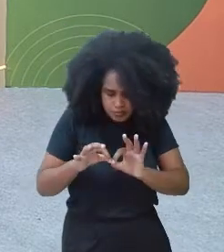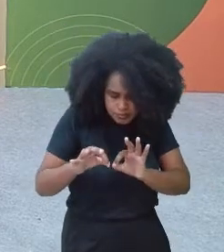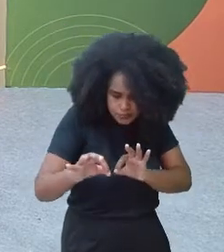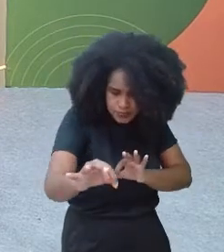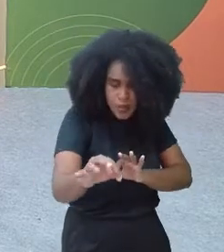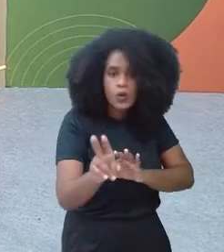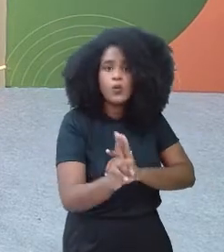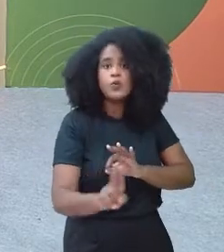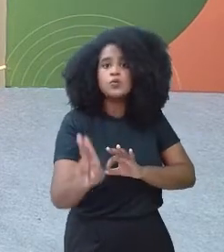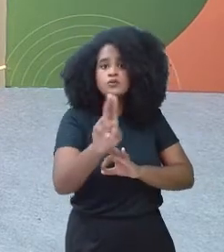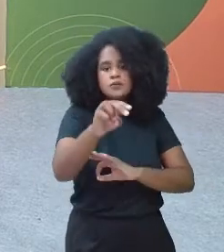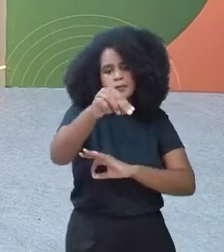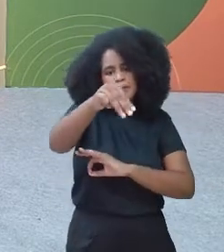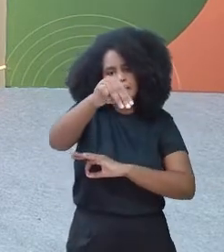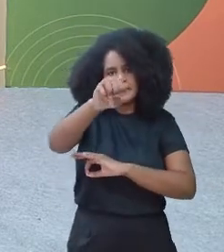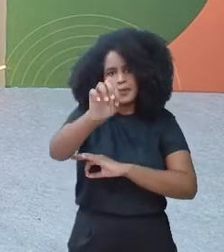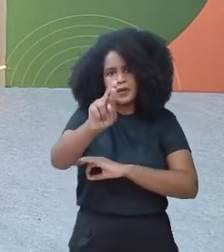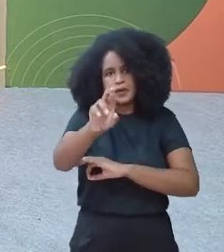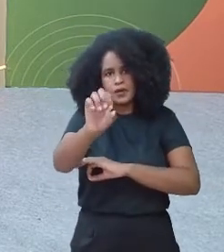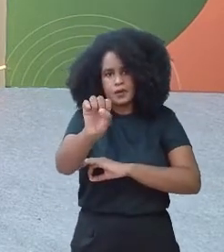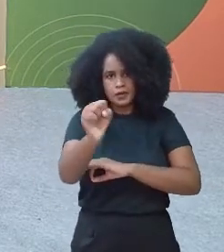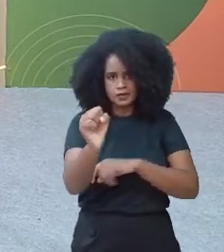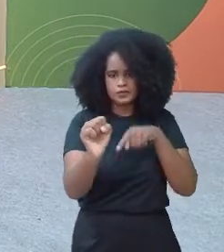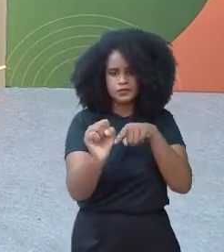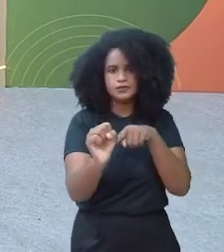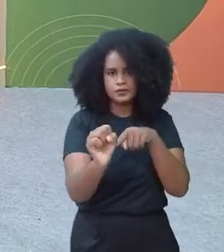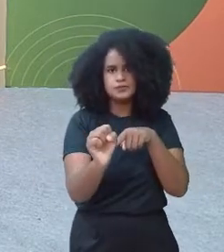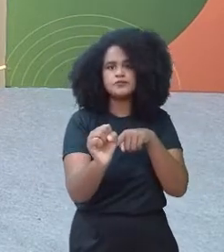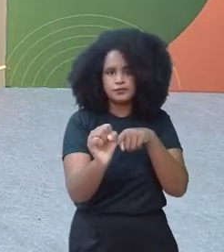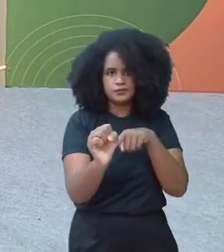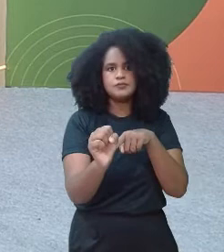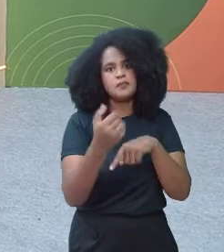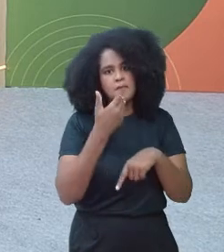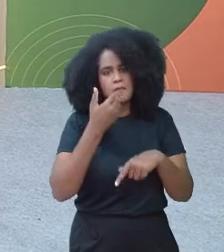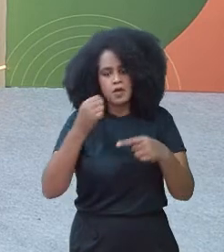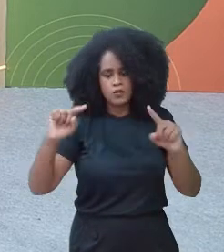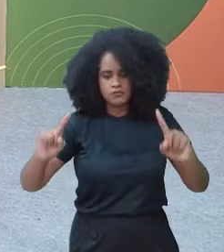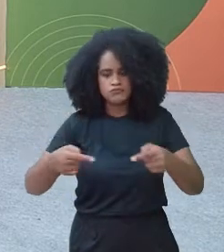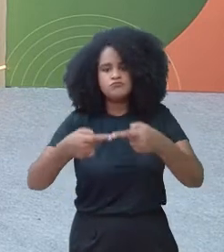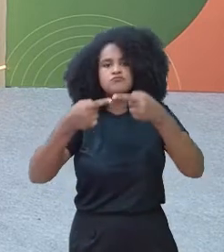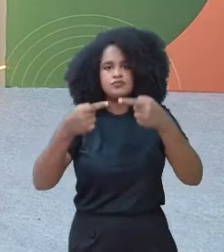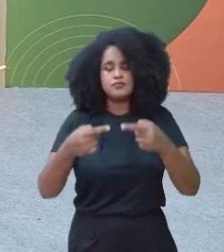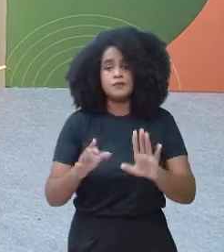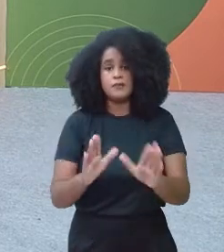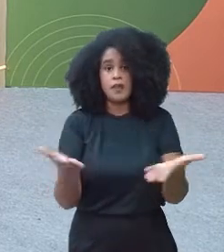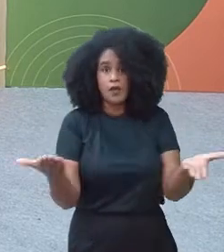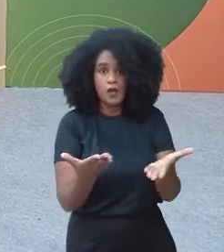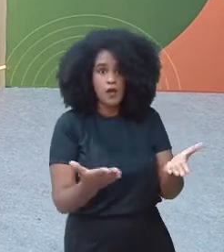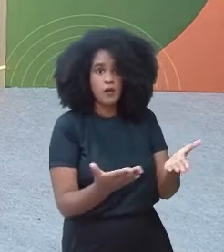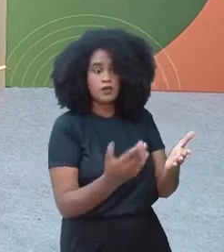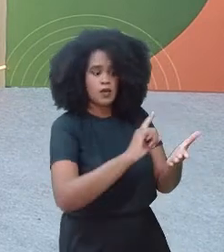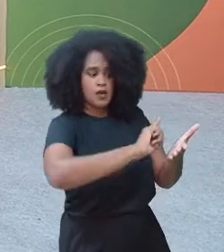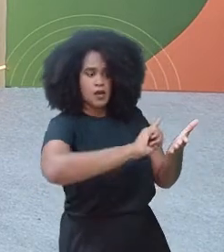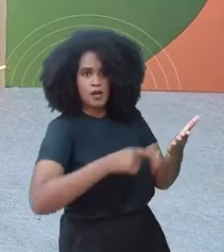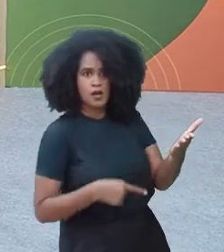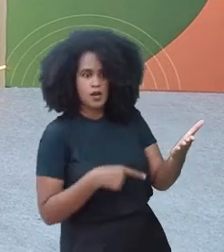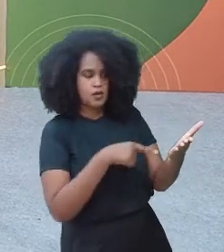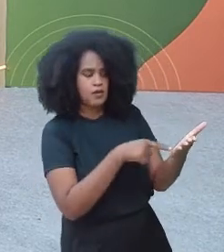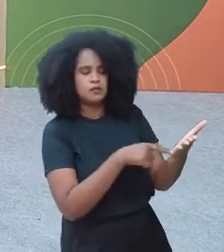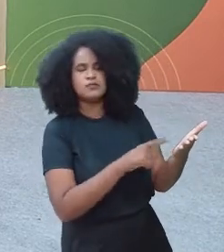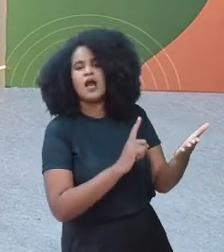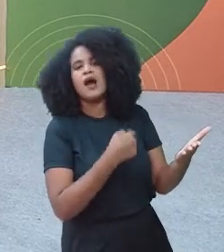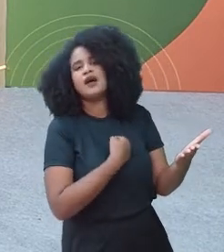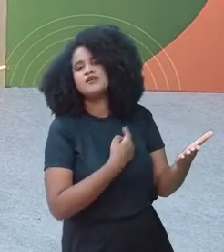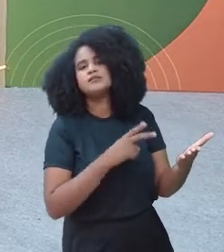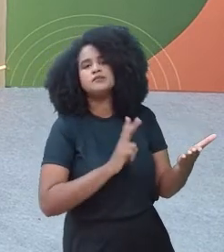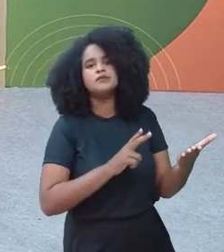essa medição em metros, né? Dentro de uma casa, a gente vai utilizar isso em metros. As dimensões do caderno, então normalmente a gente vai enfeitar ou a